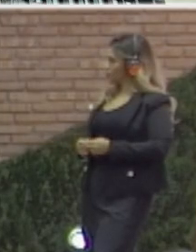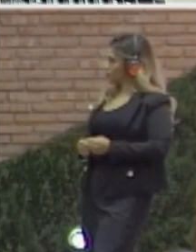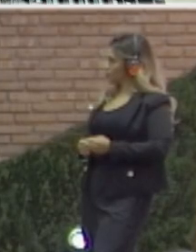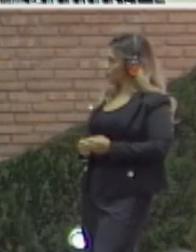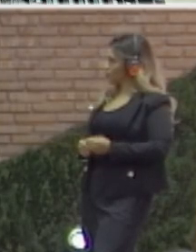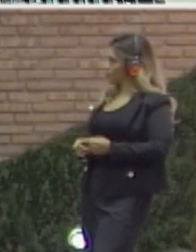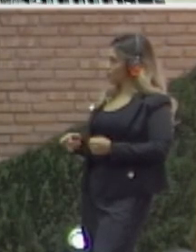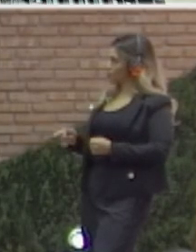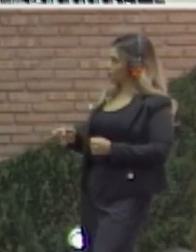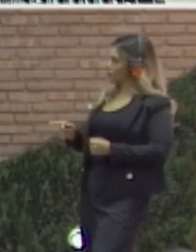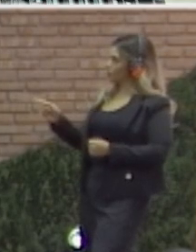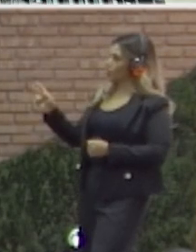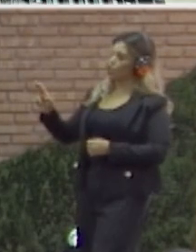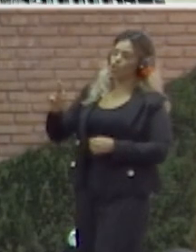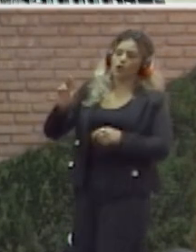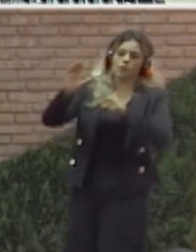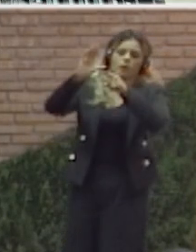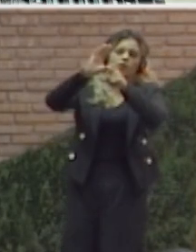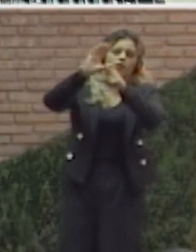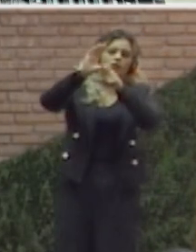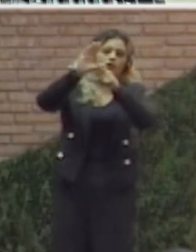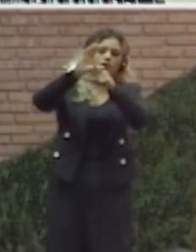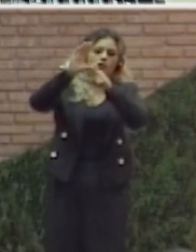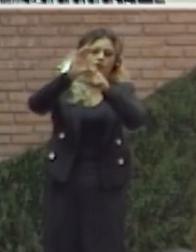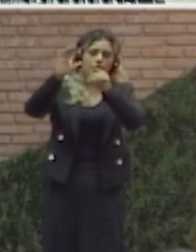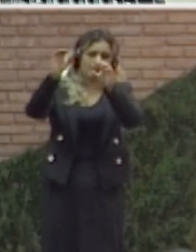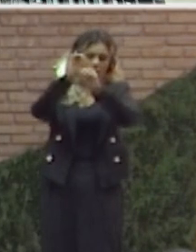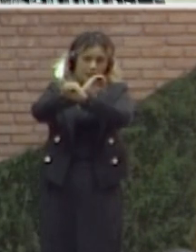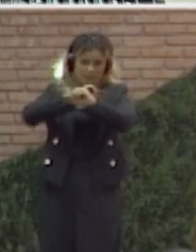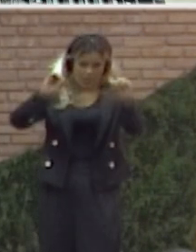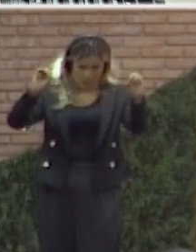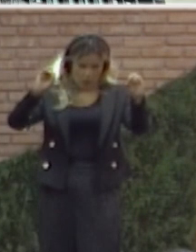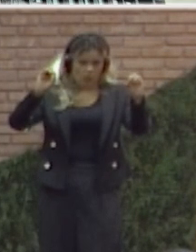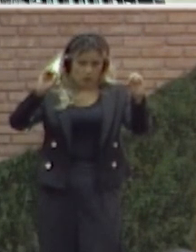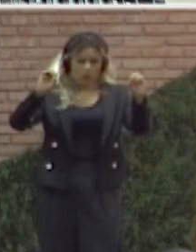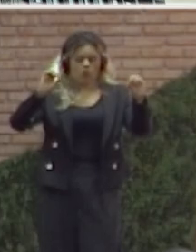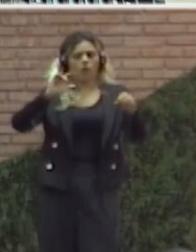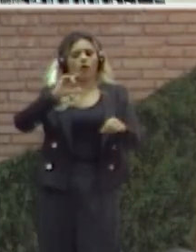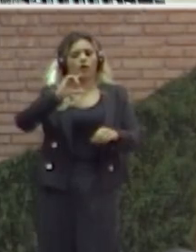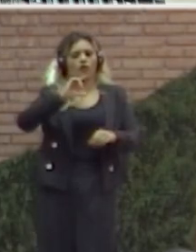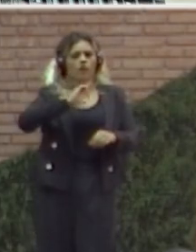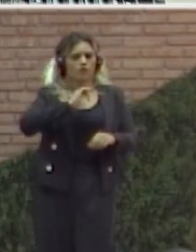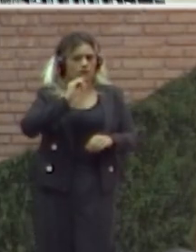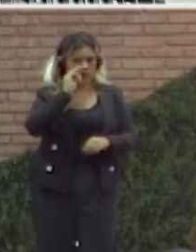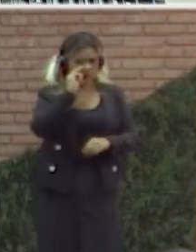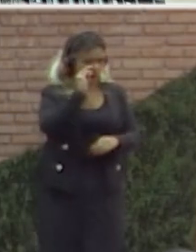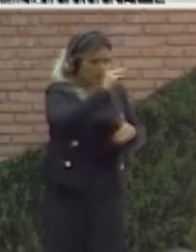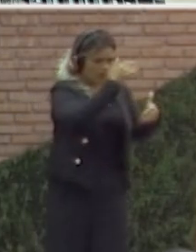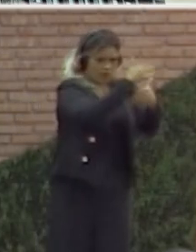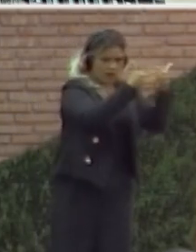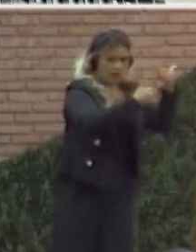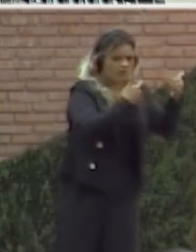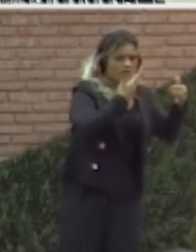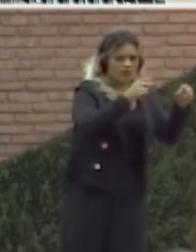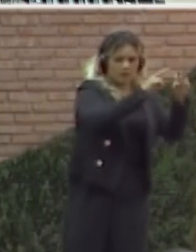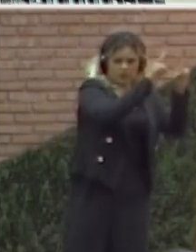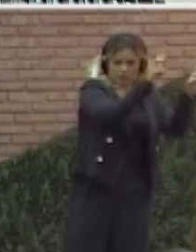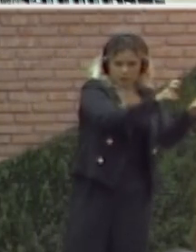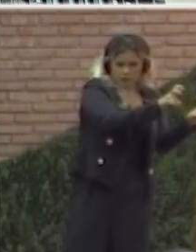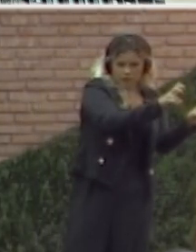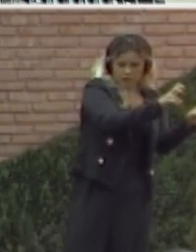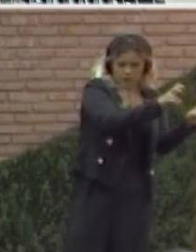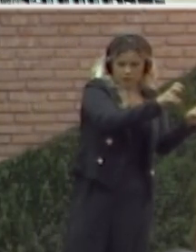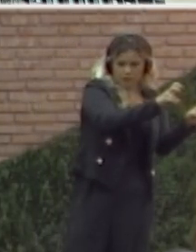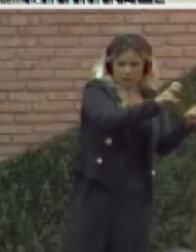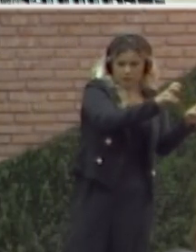a gente chama de low carbon cassettes. Teve uma apresentação que a gente acabou de olhar, que estava falando sobre